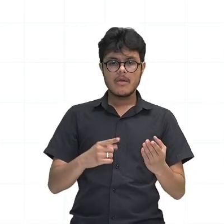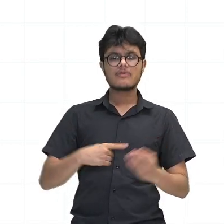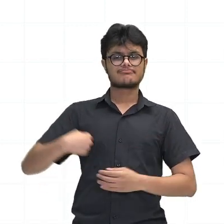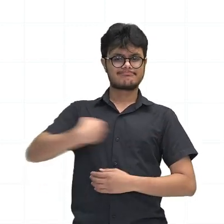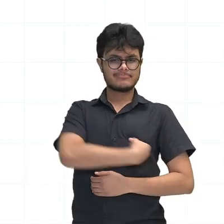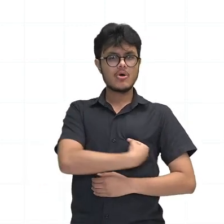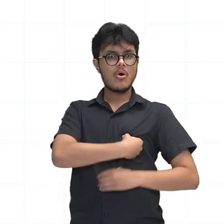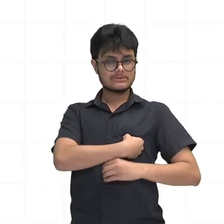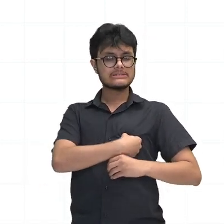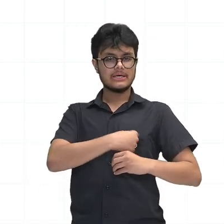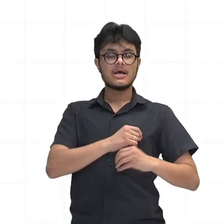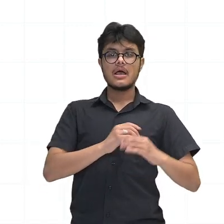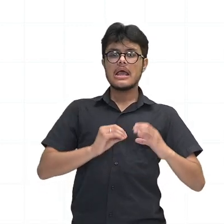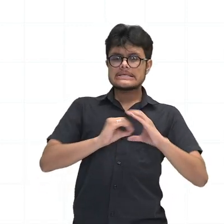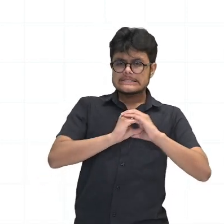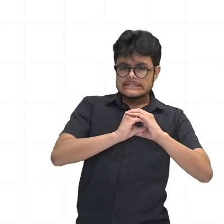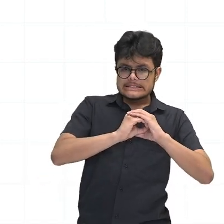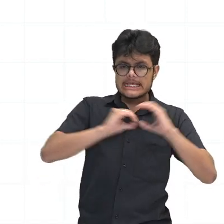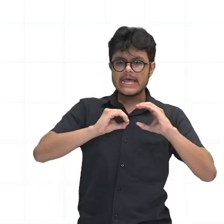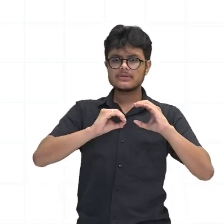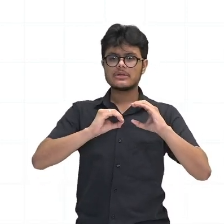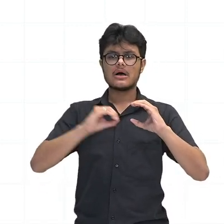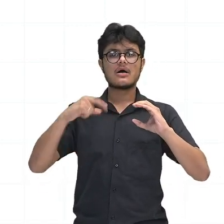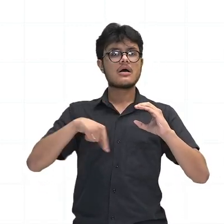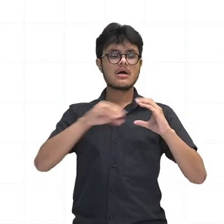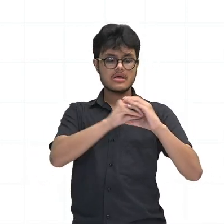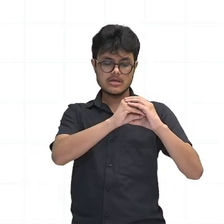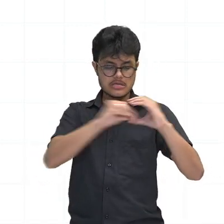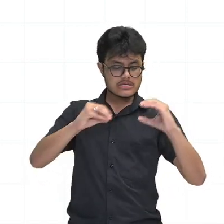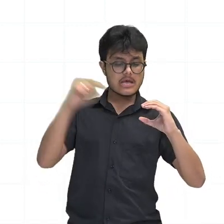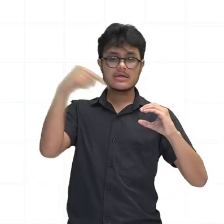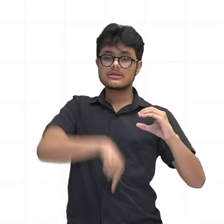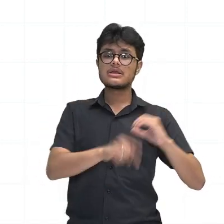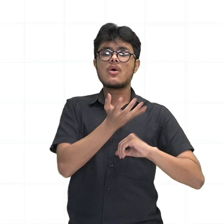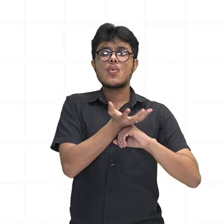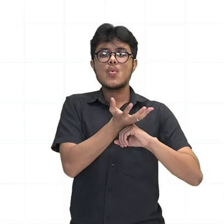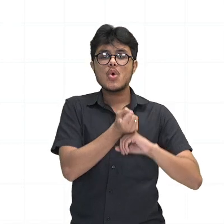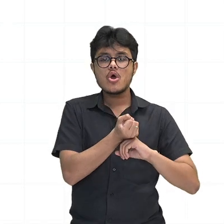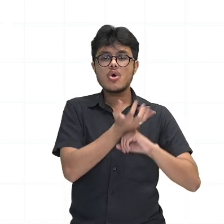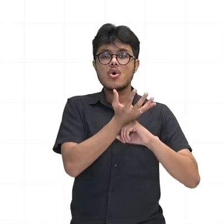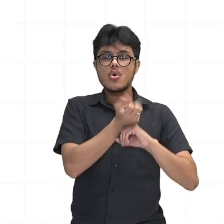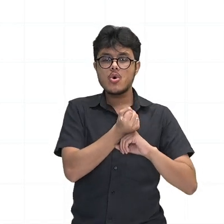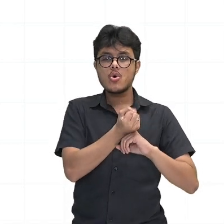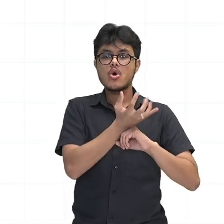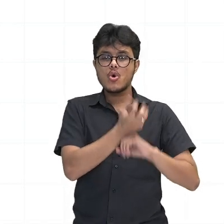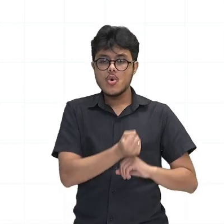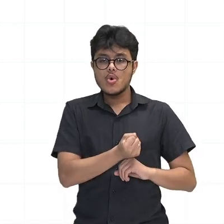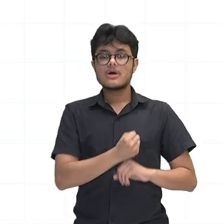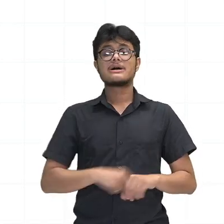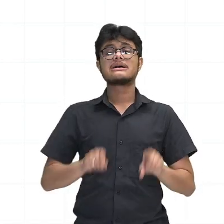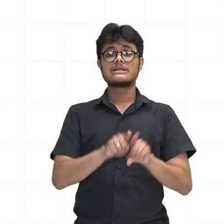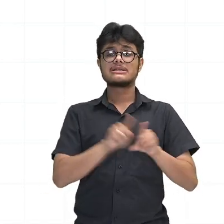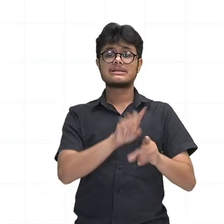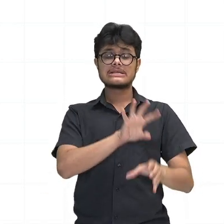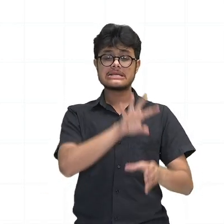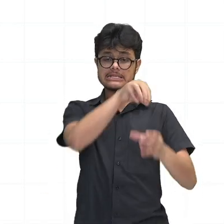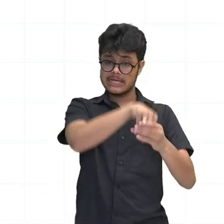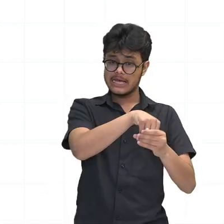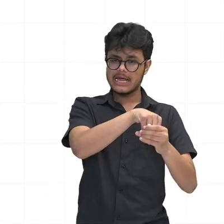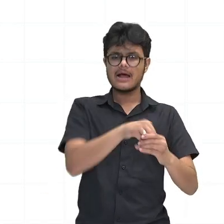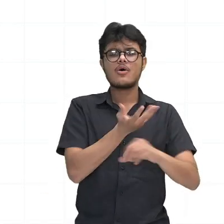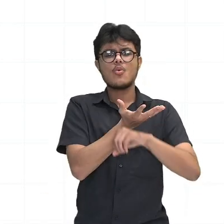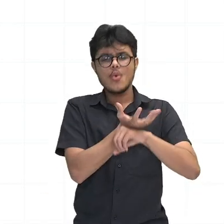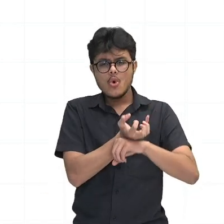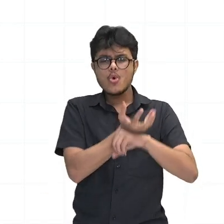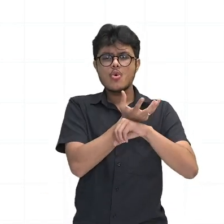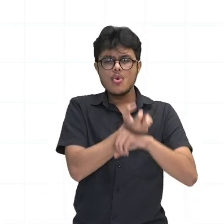barcos consigam navegar aí nos rios, nós temos a respiração que ocorre lá nas nossas